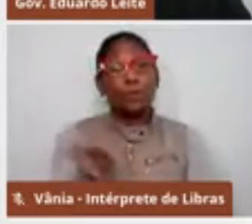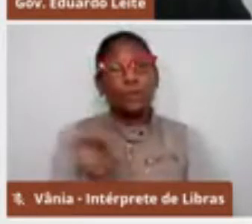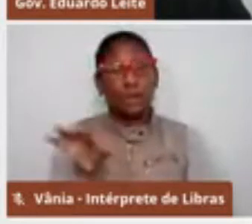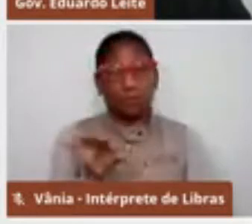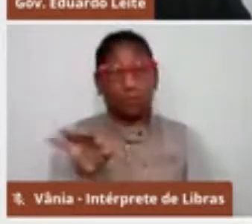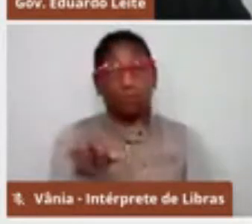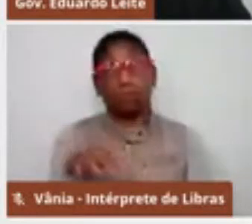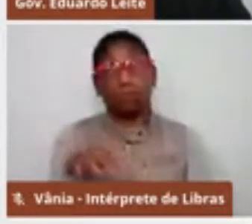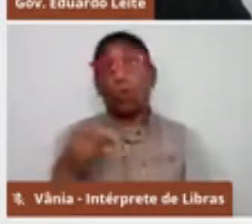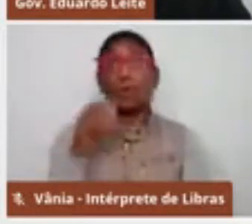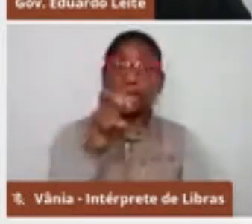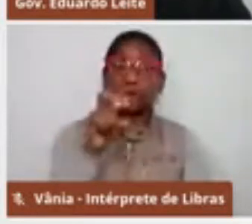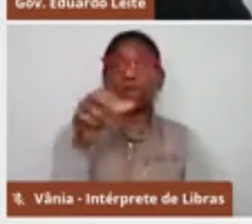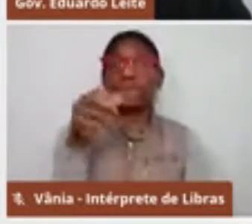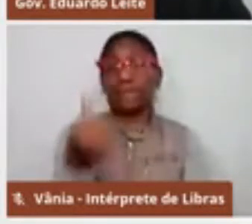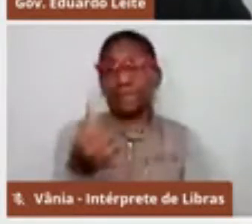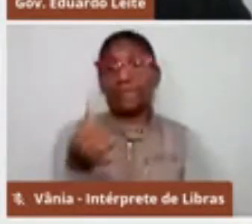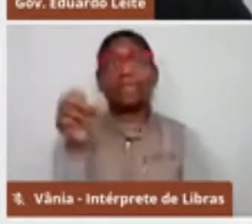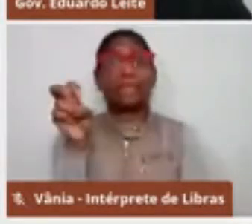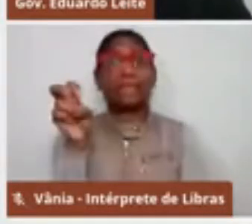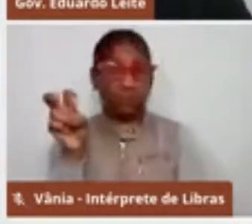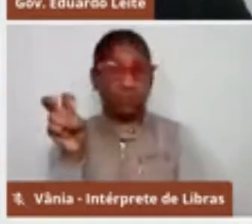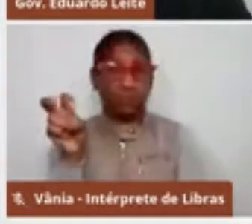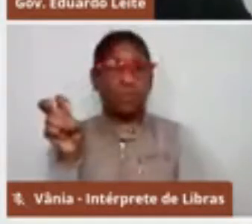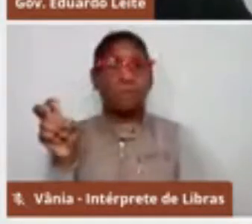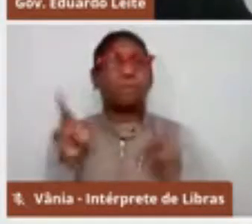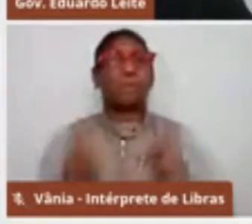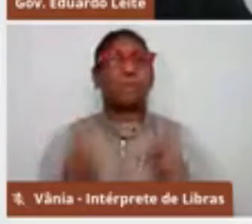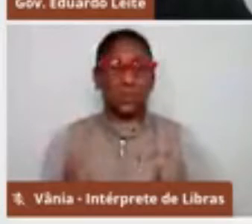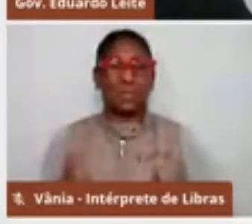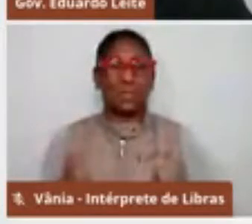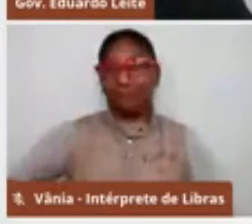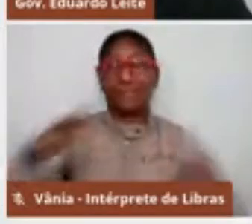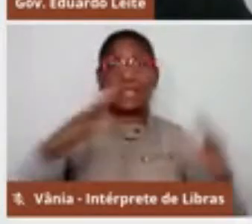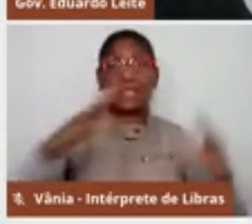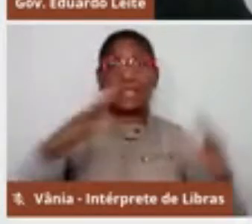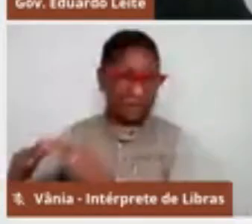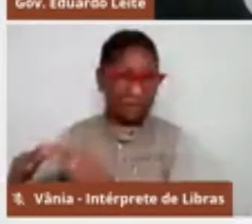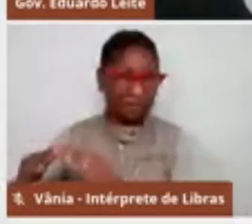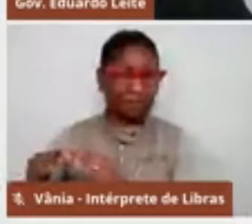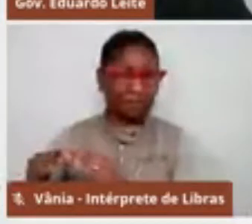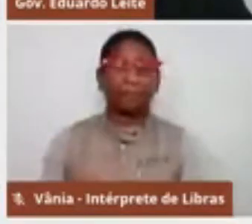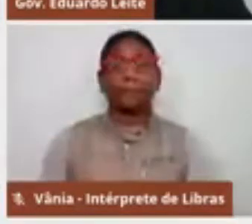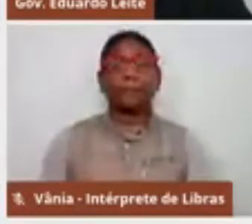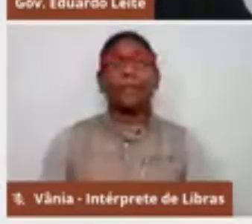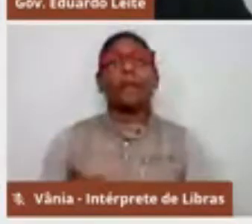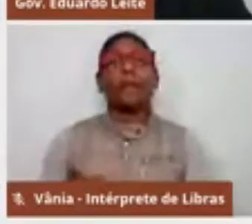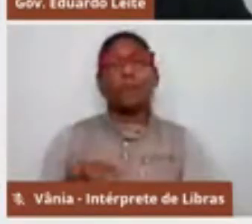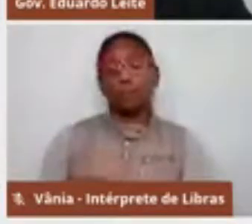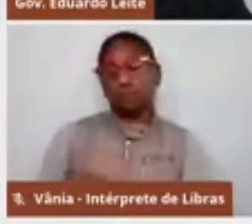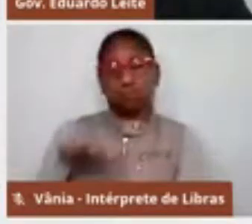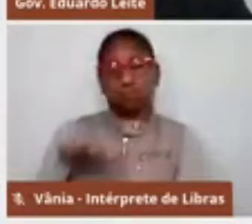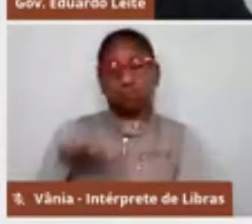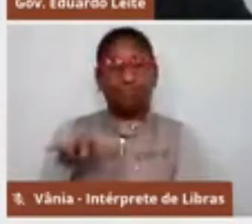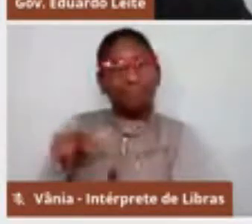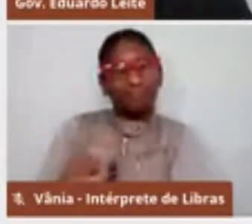ou 565.000 habitantes. Os recursos deferidos, né, estão aqui, como eu já tinha antecipado a